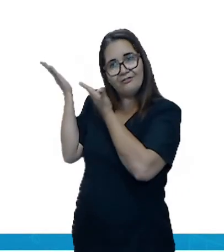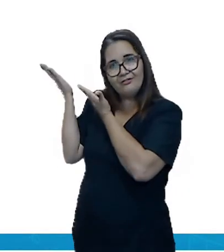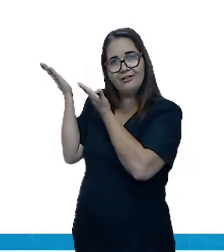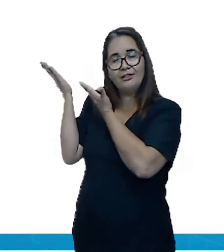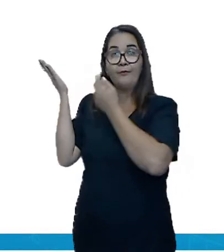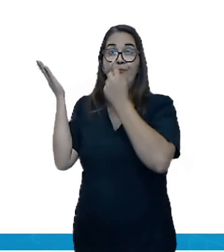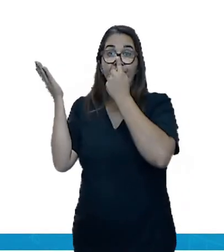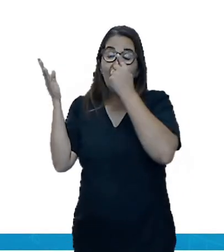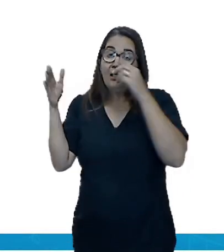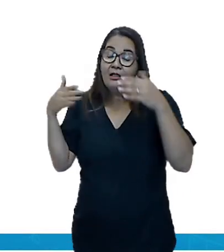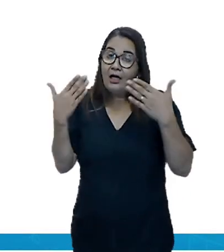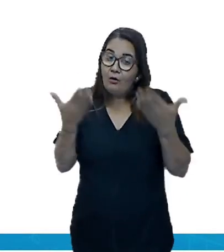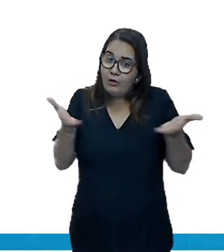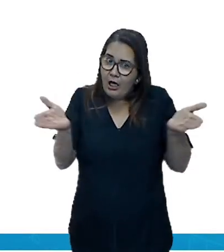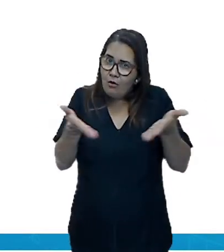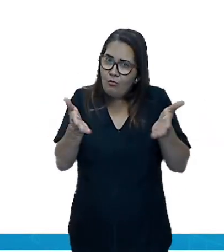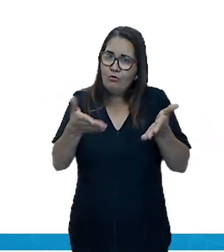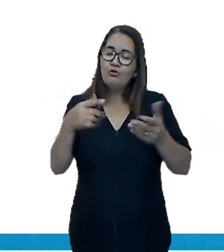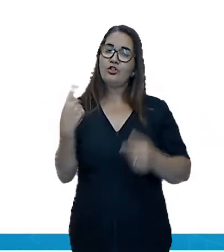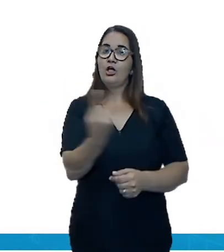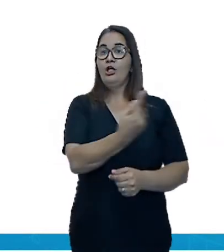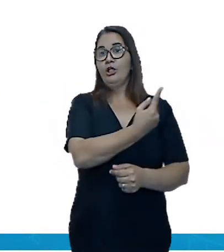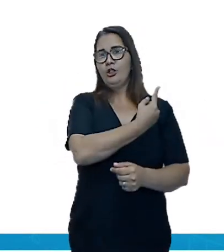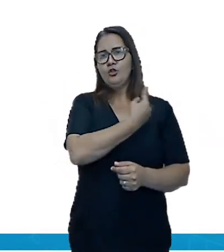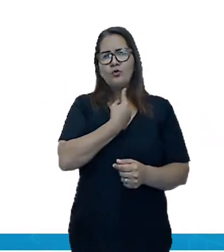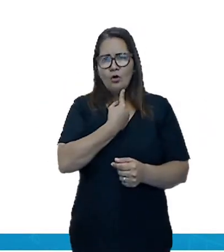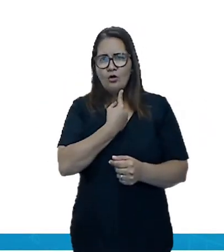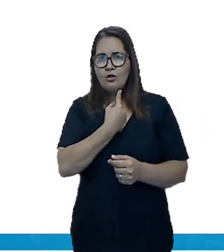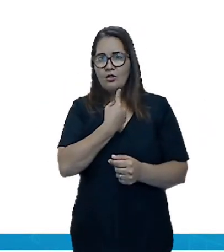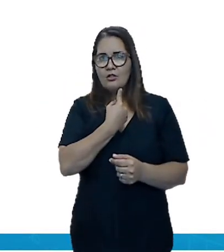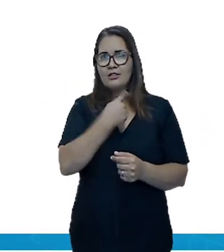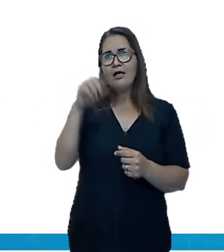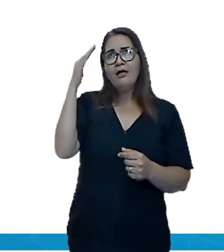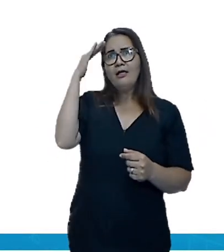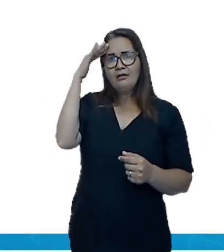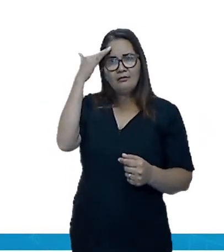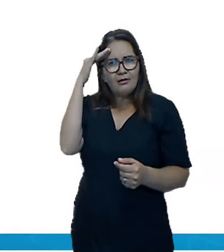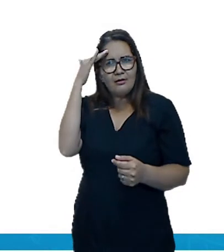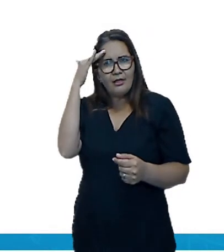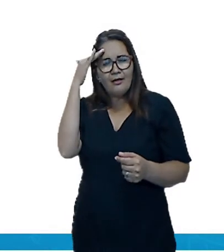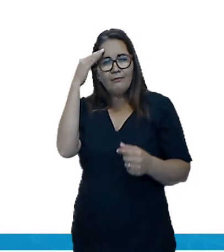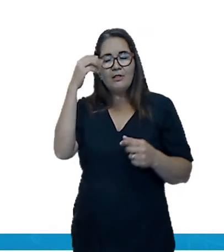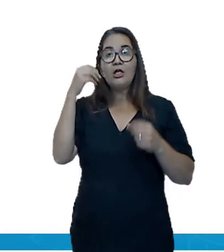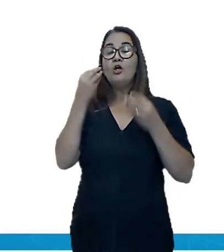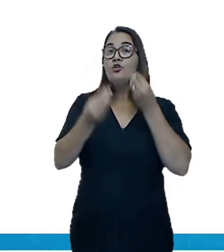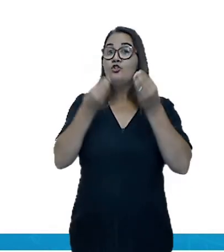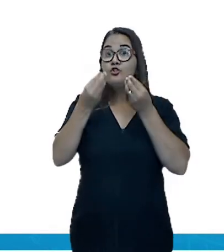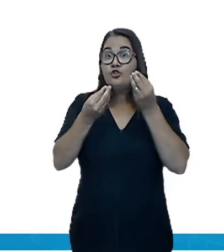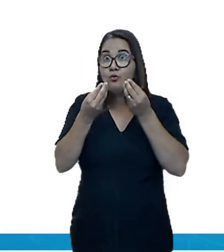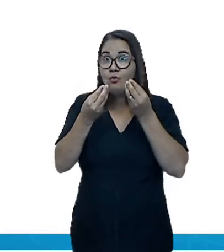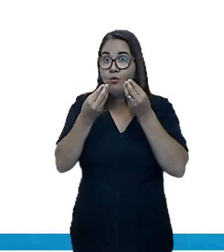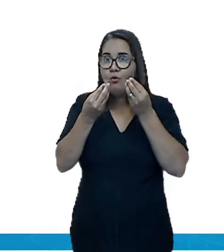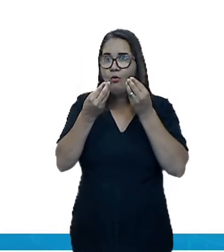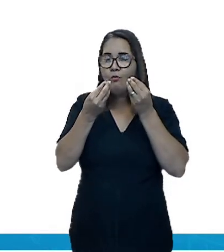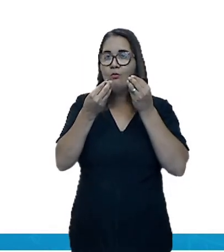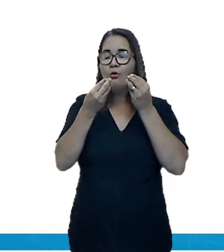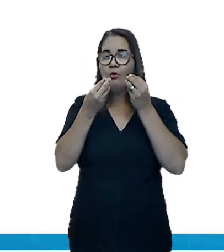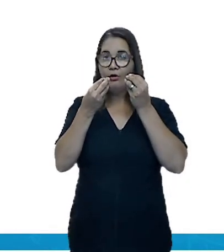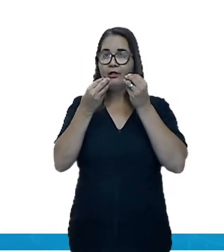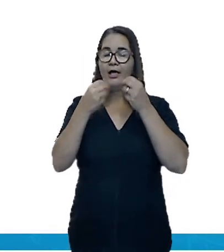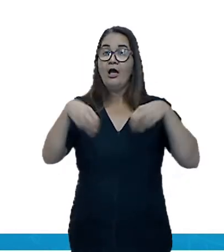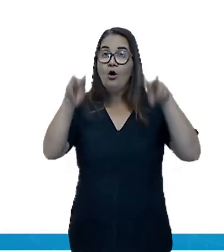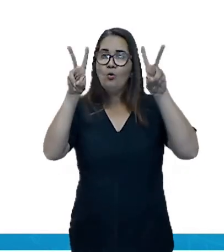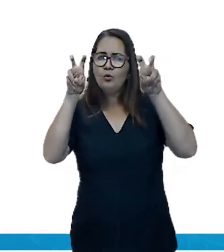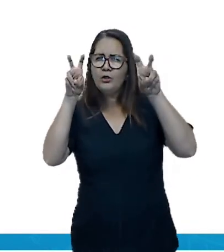relacionar para o nosso dia a dia, a nossa atualidade, o tema, a questão do